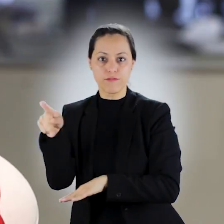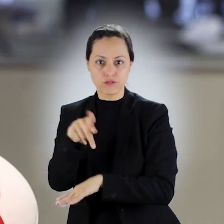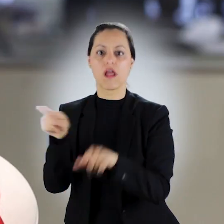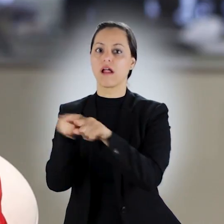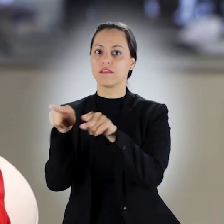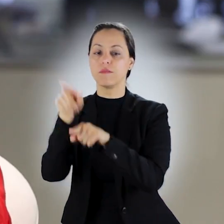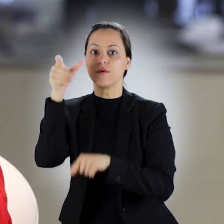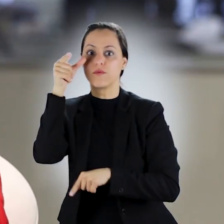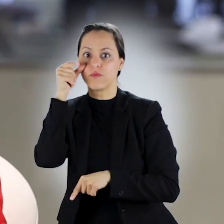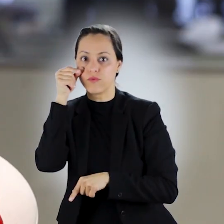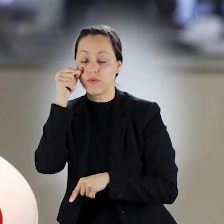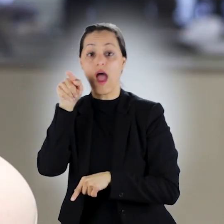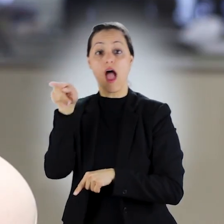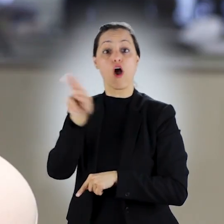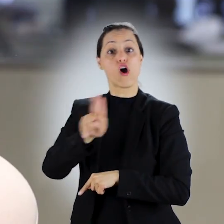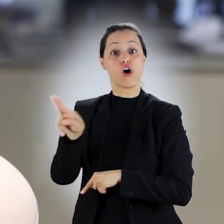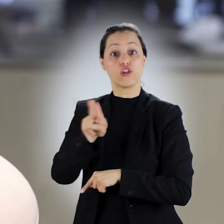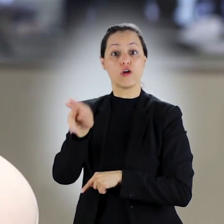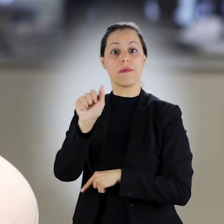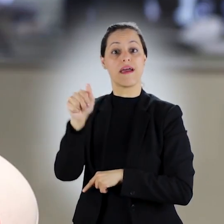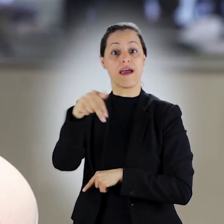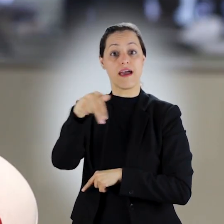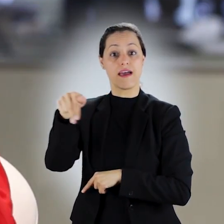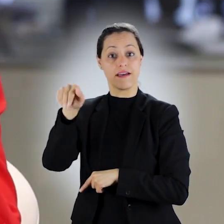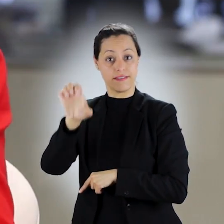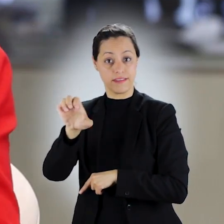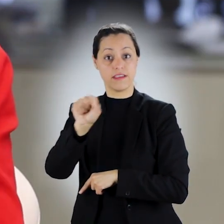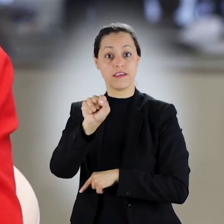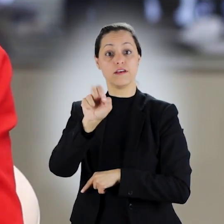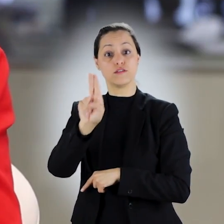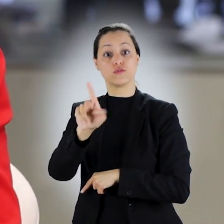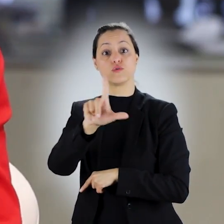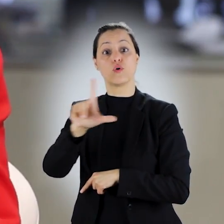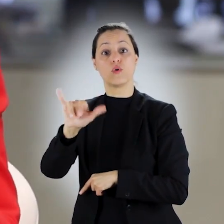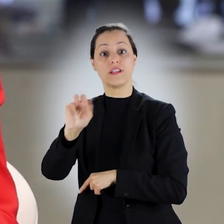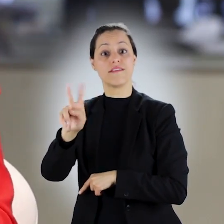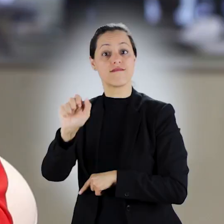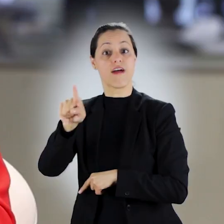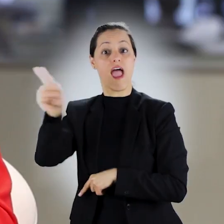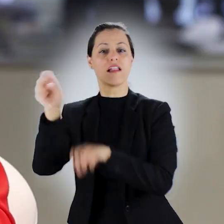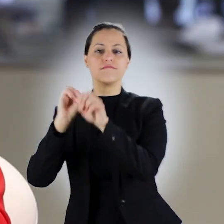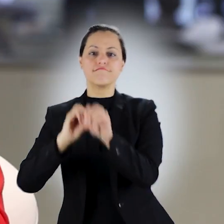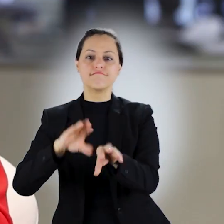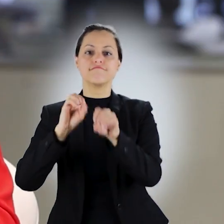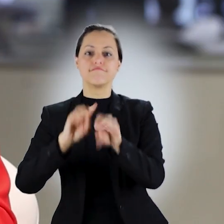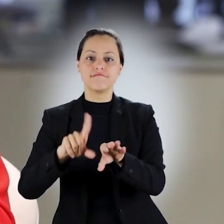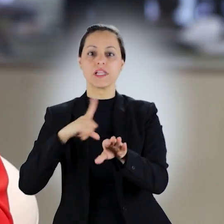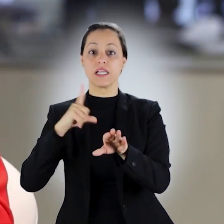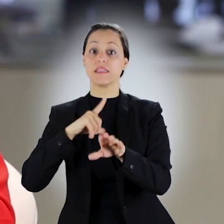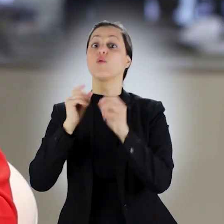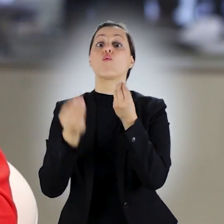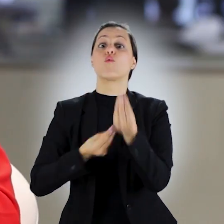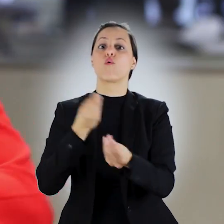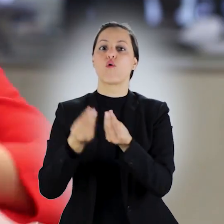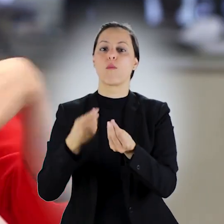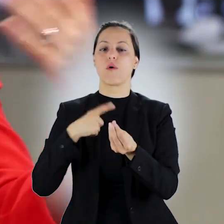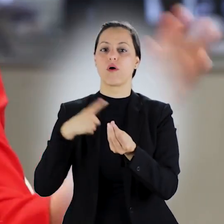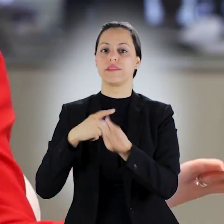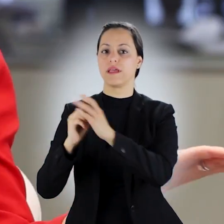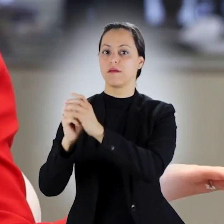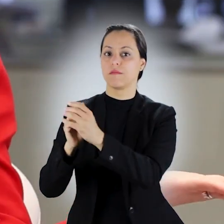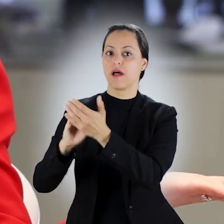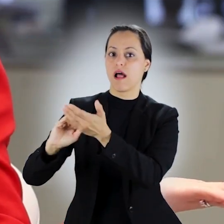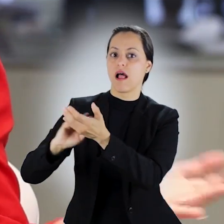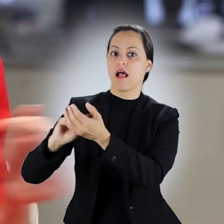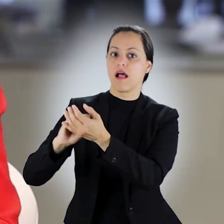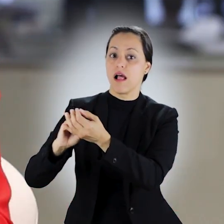de filme, O Milagre de Jenny Sullivan, porque essa foi a professora da Helen Keller. Então ela soletrava as palavras numa mão e na outra